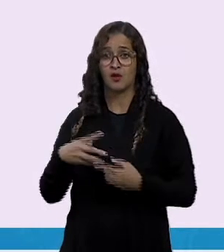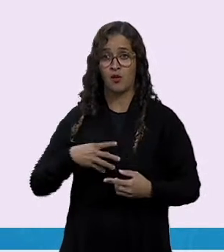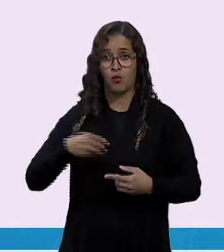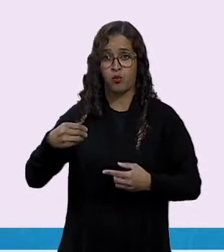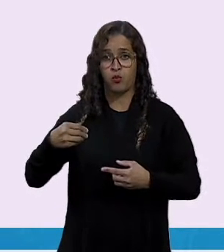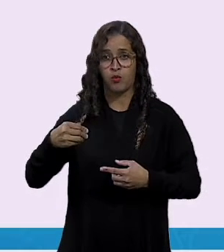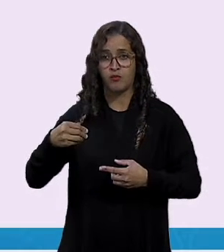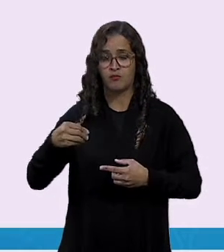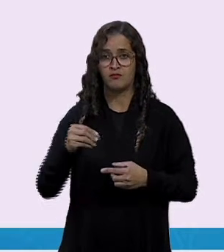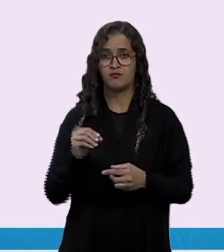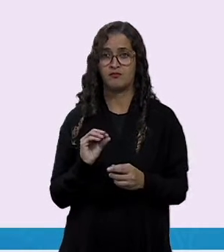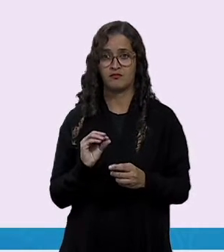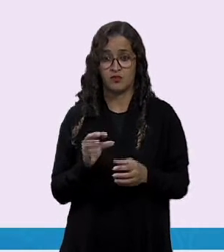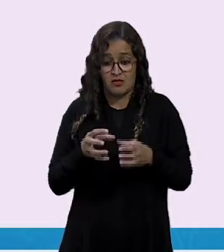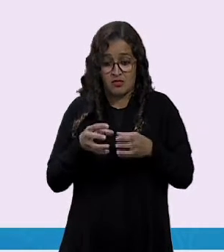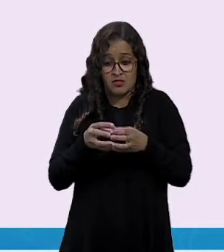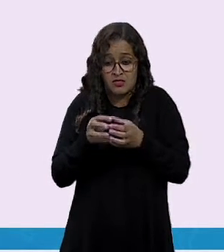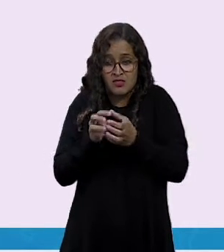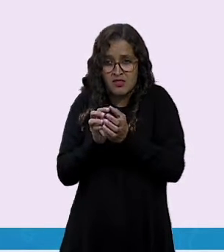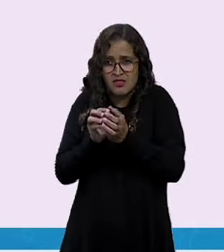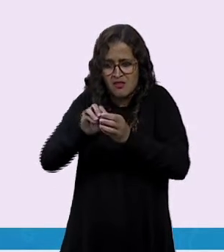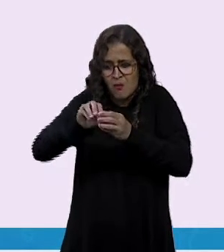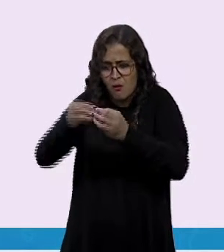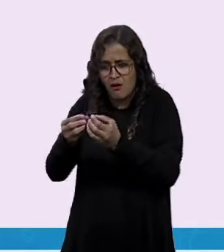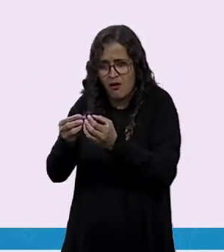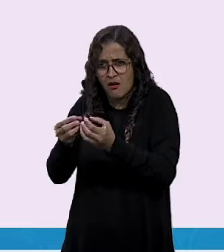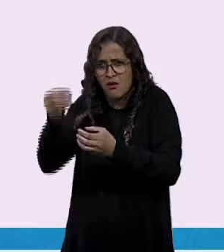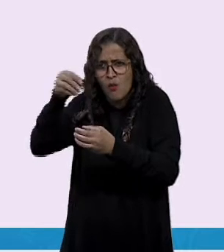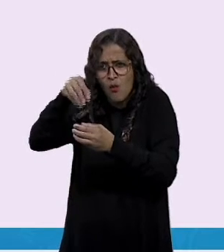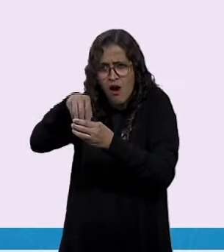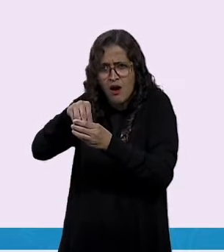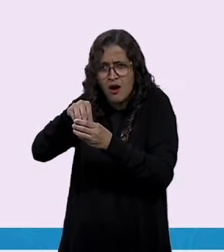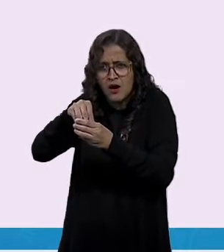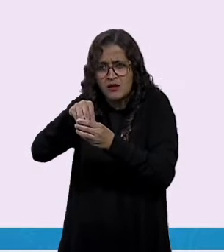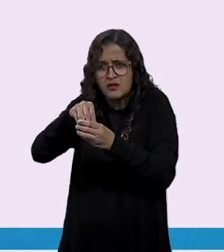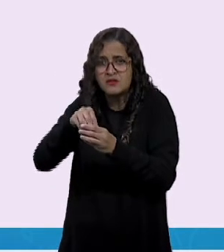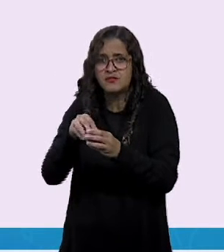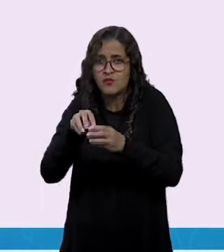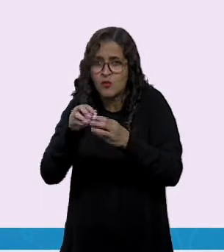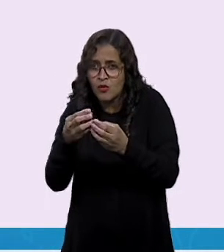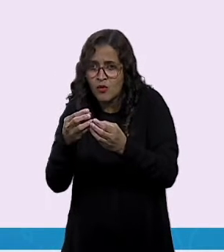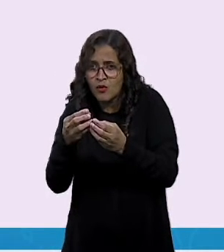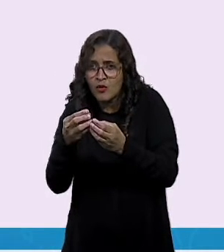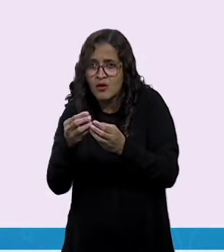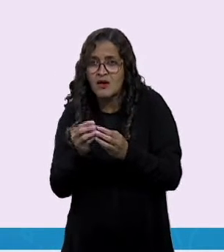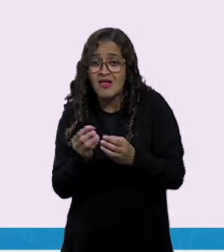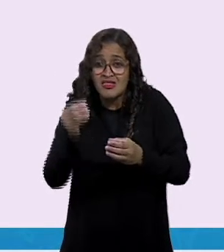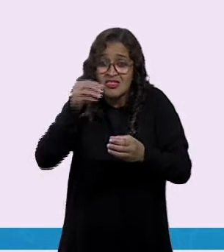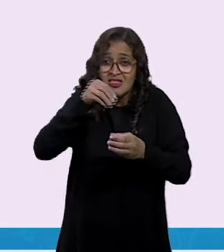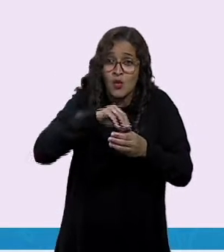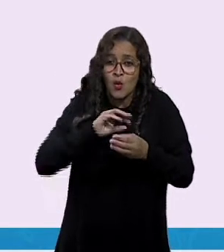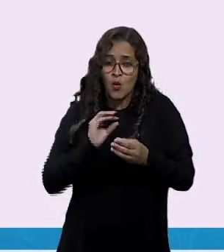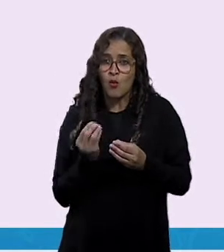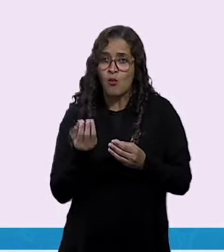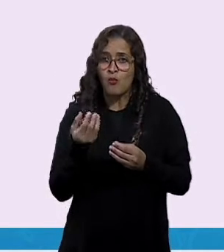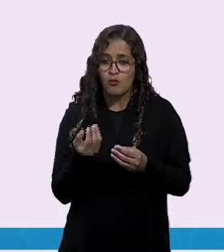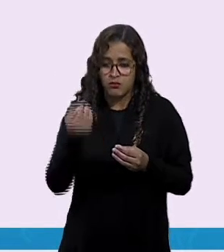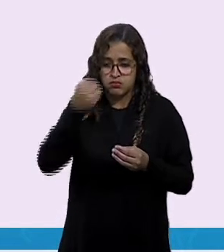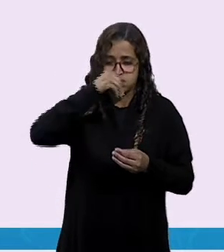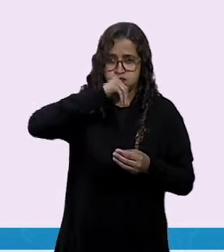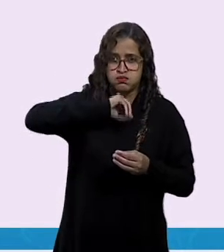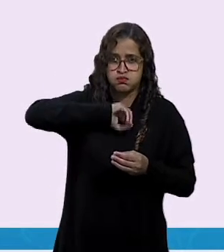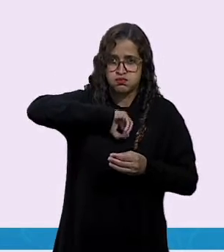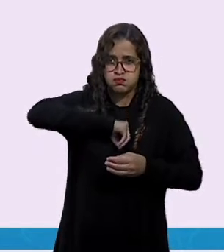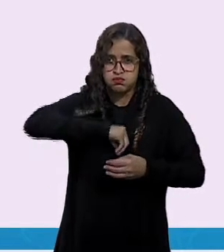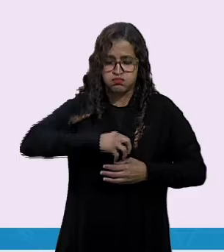se desenvolvem em ovos, antes de nascer. Os ovos contêm todos os nutrientes de que o filhote